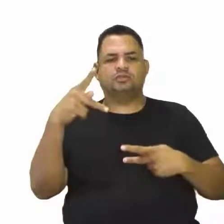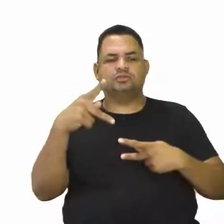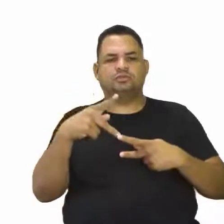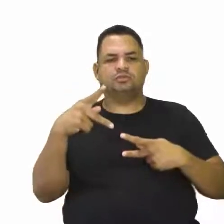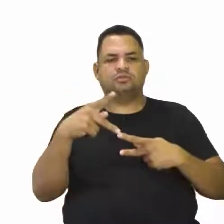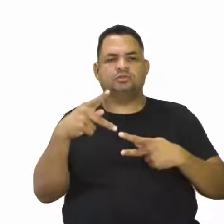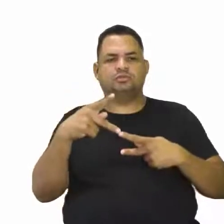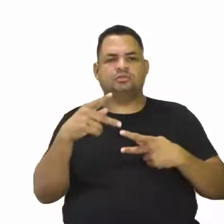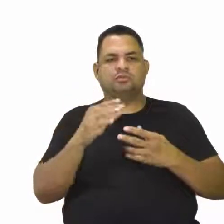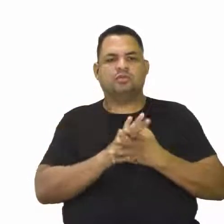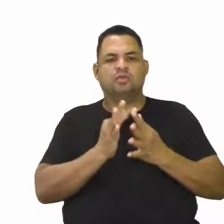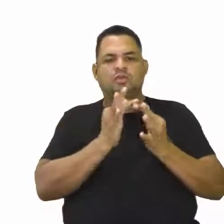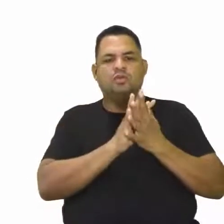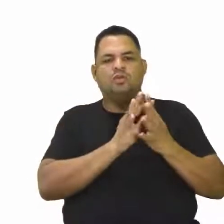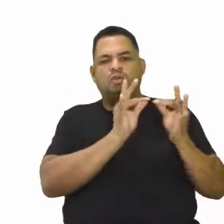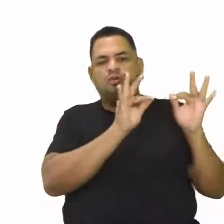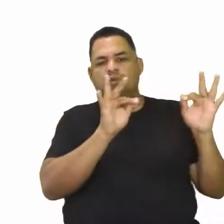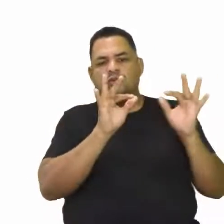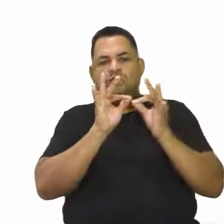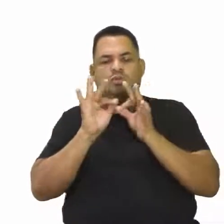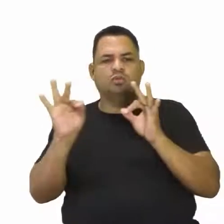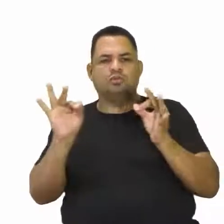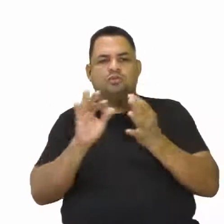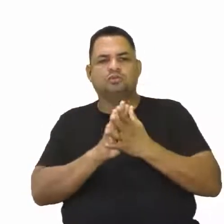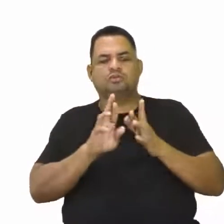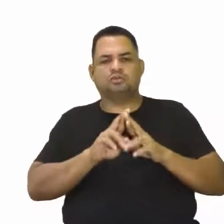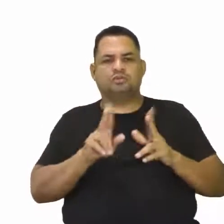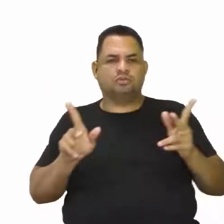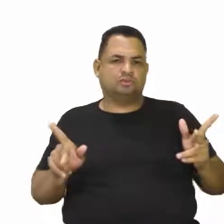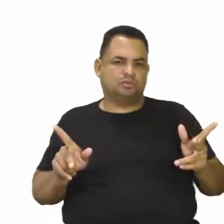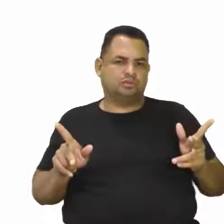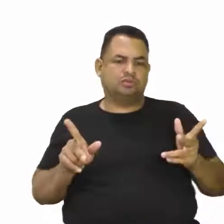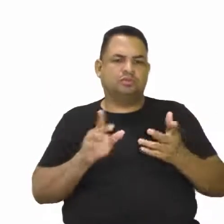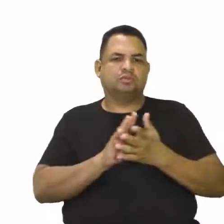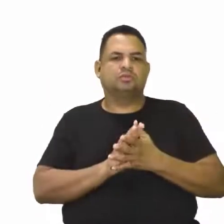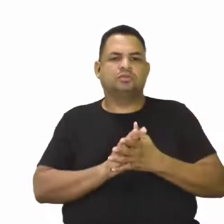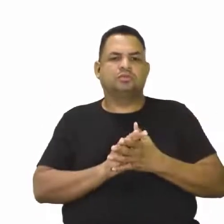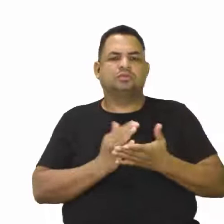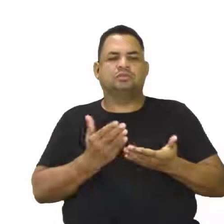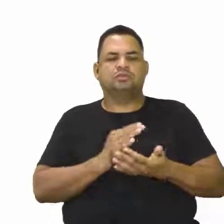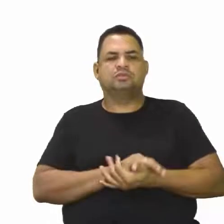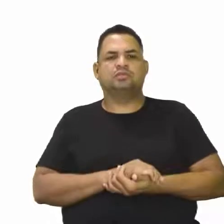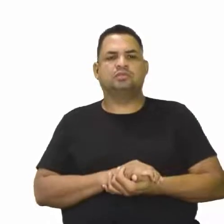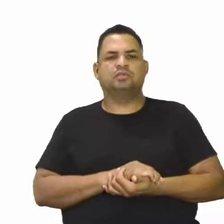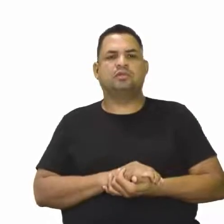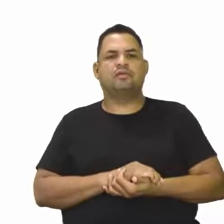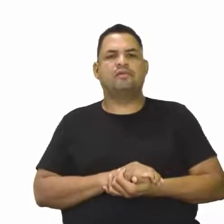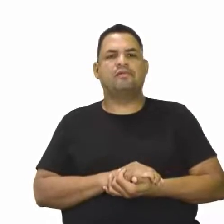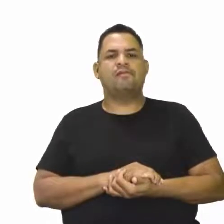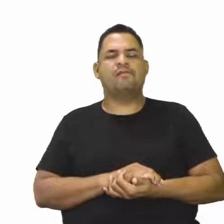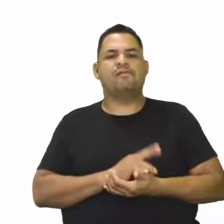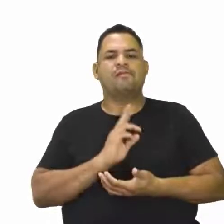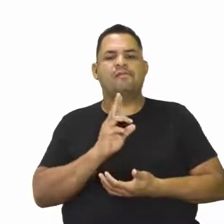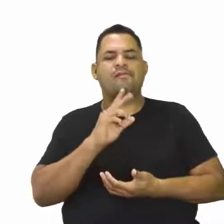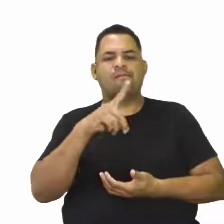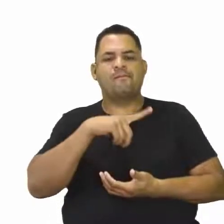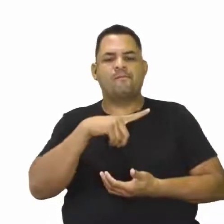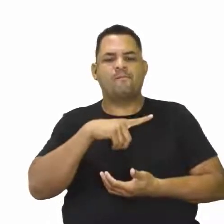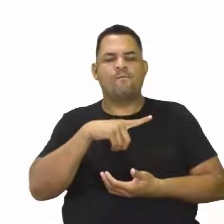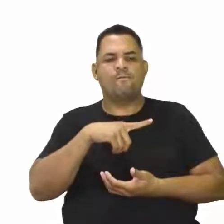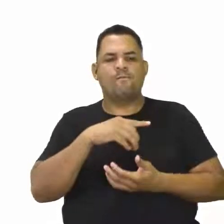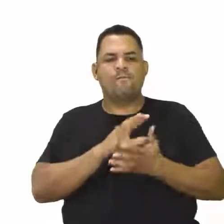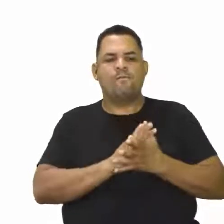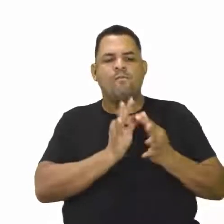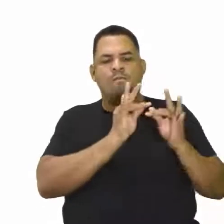preposições ou orações que de distinta hierarquia sintática. Então, sempre vai ter a